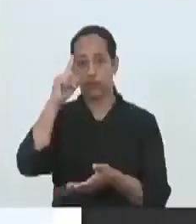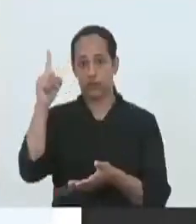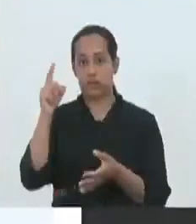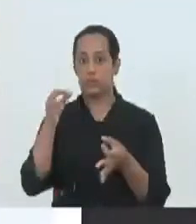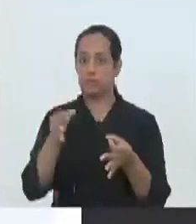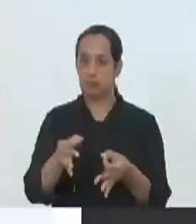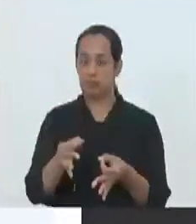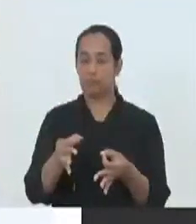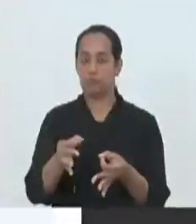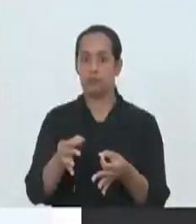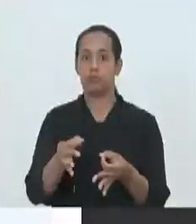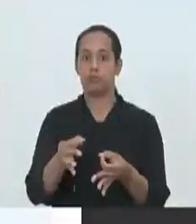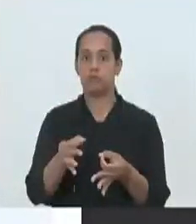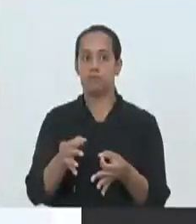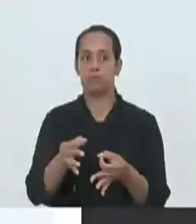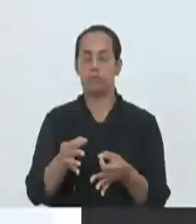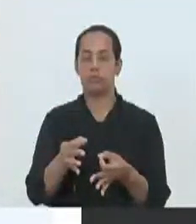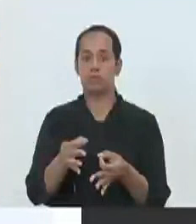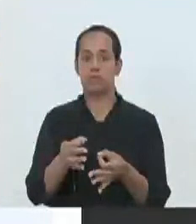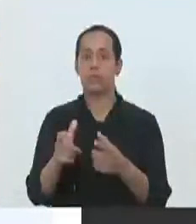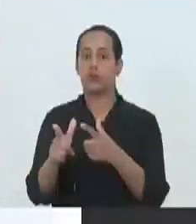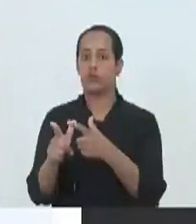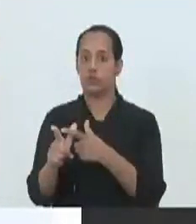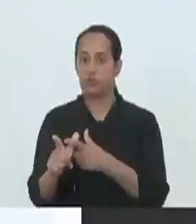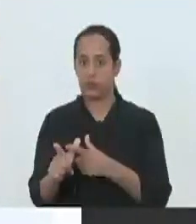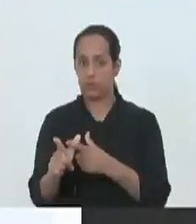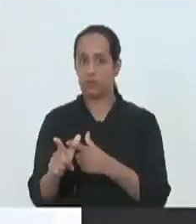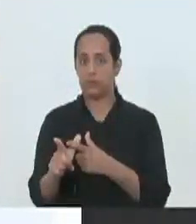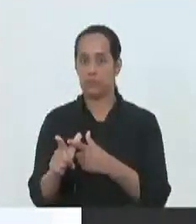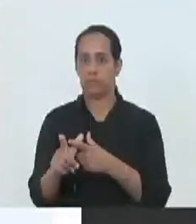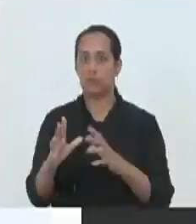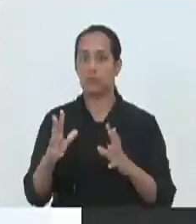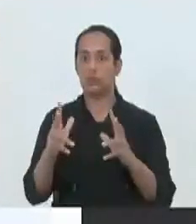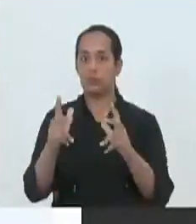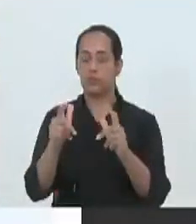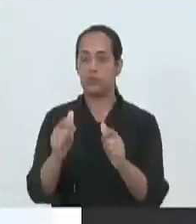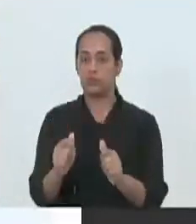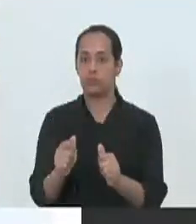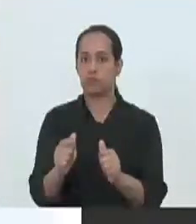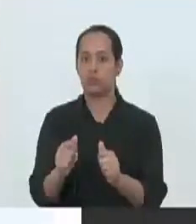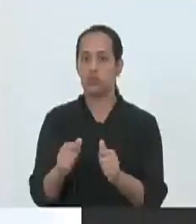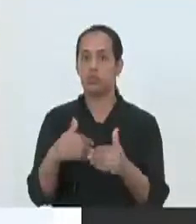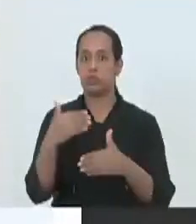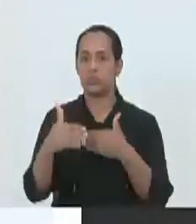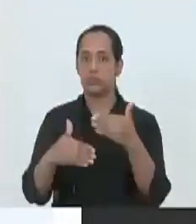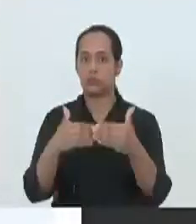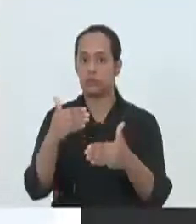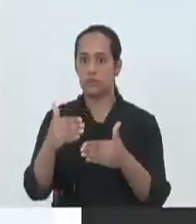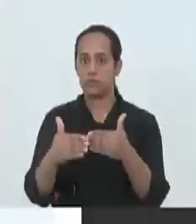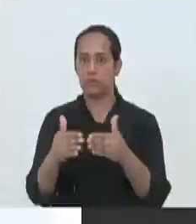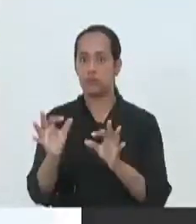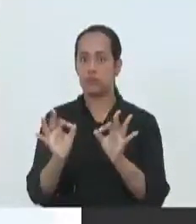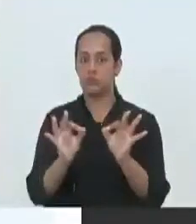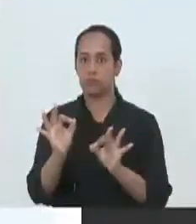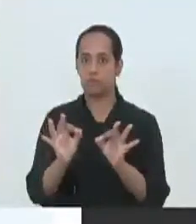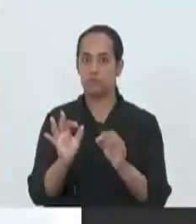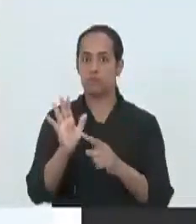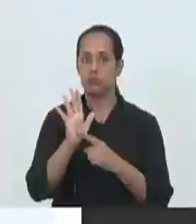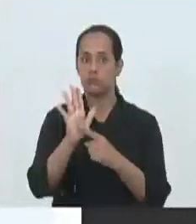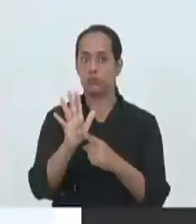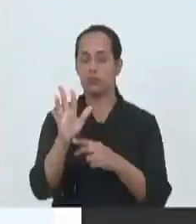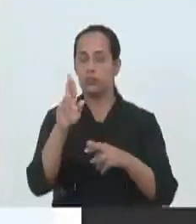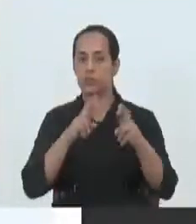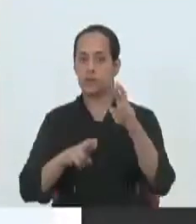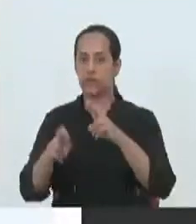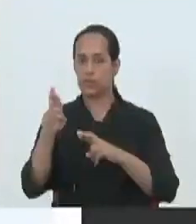milhões estão compondo essa dívida e não o valor Global tudo isso obviamente Segue o manual de demonstrativos fiscais da da